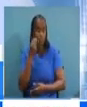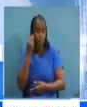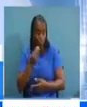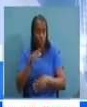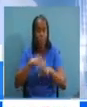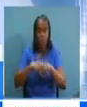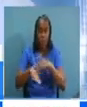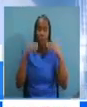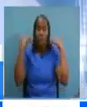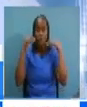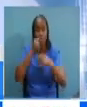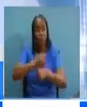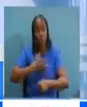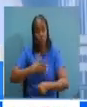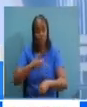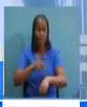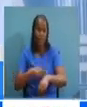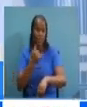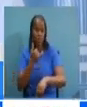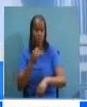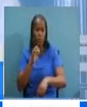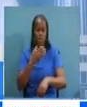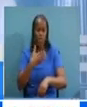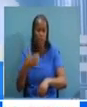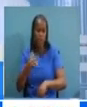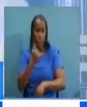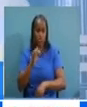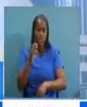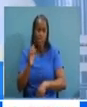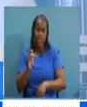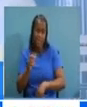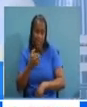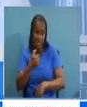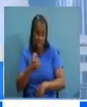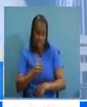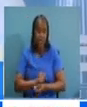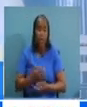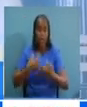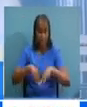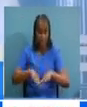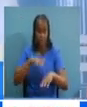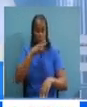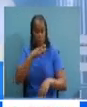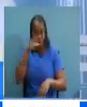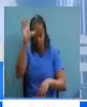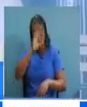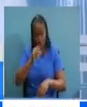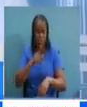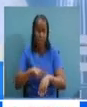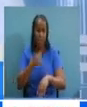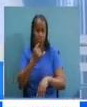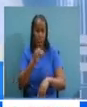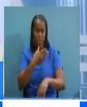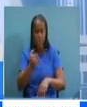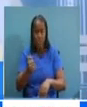formação profissional entre o período de 2011 a 2015, mas propusemos ao Governo que, num período de